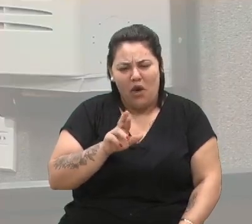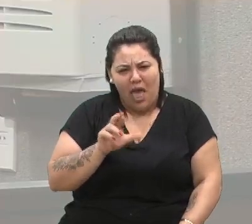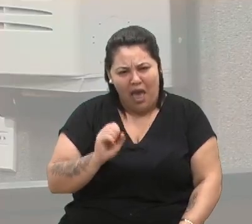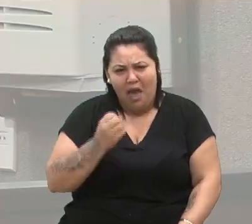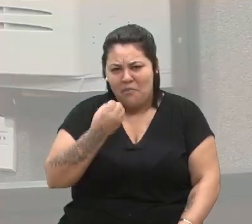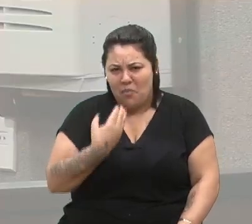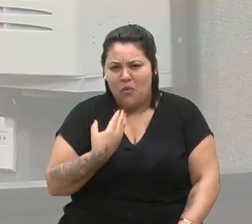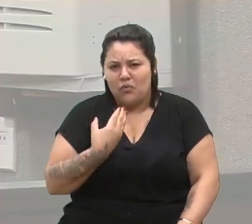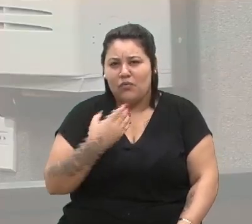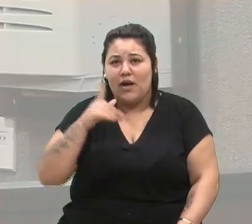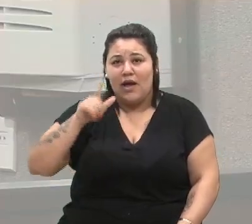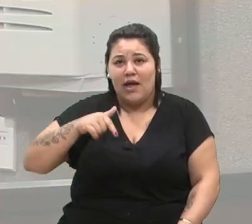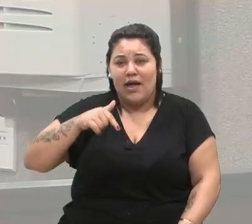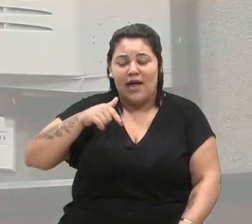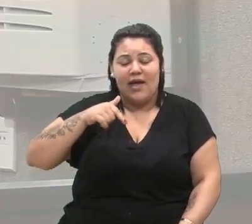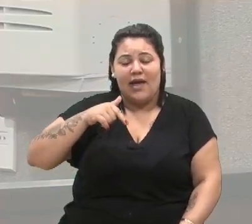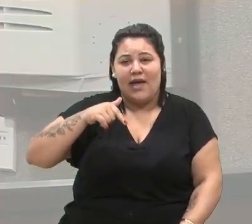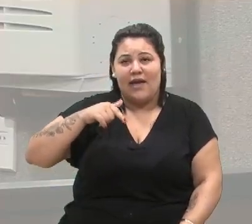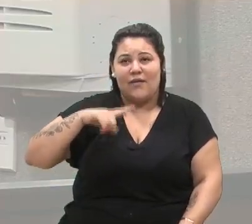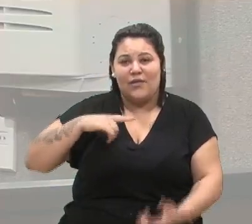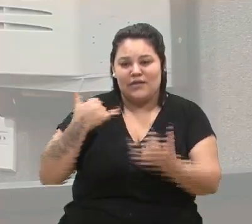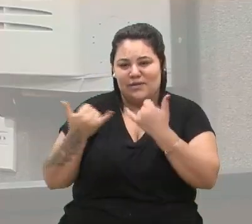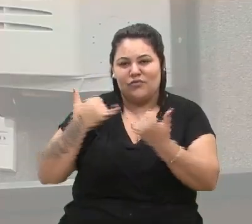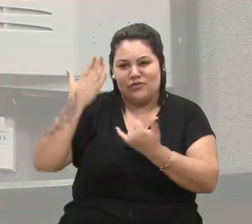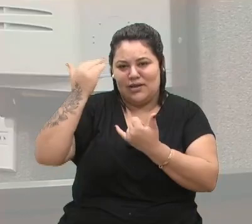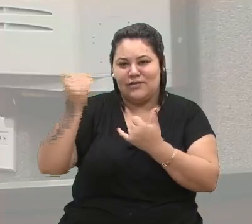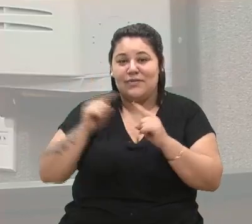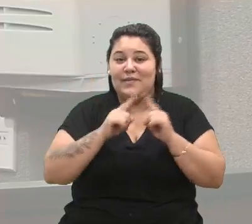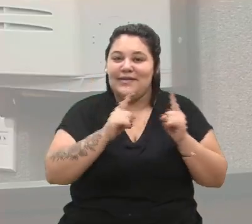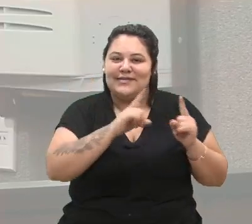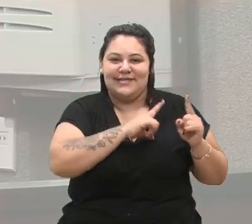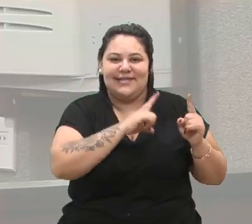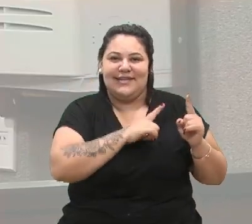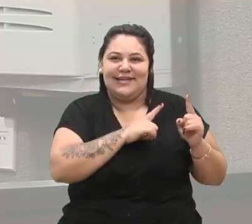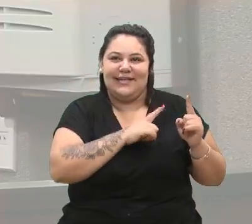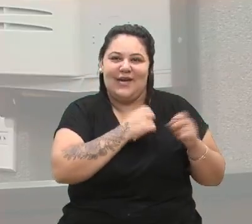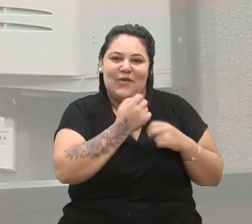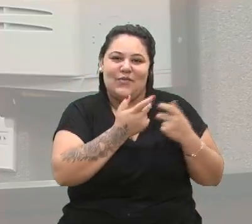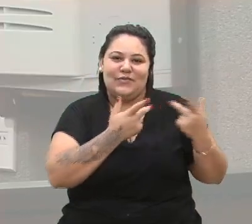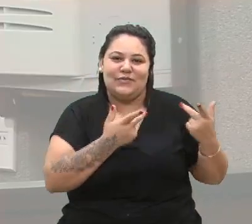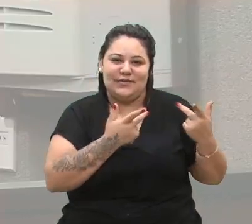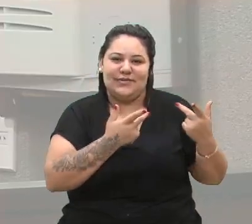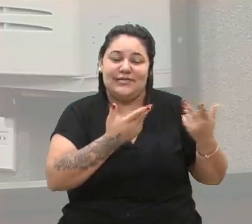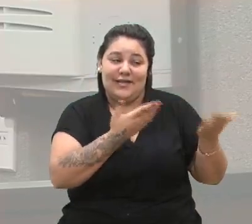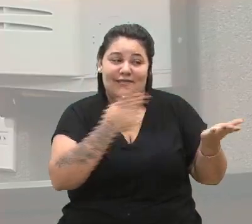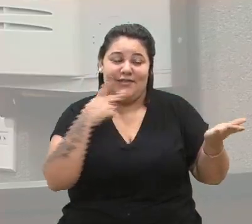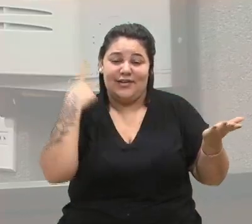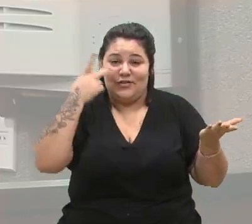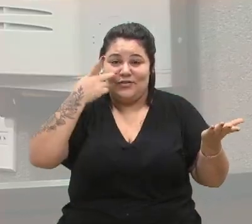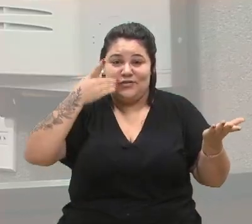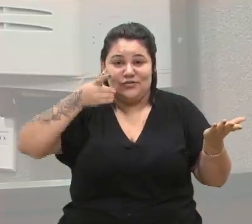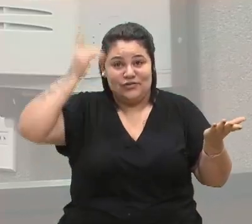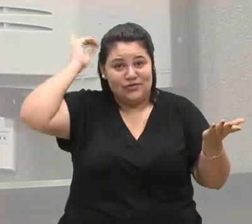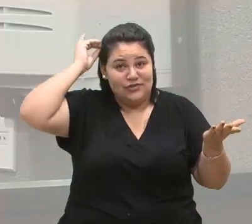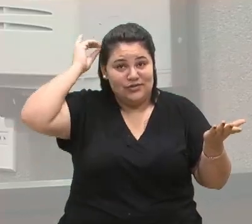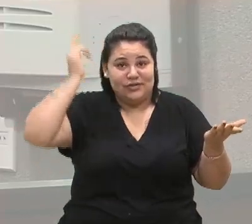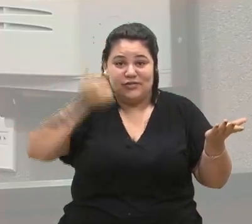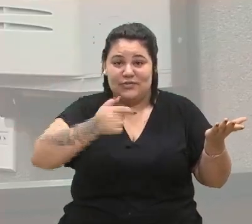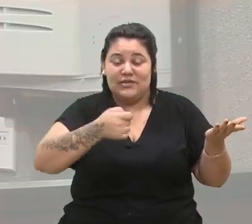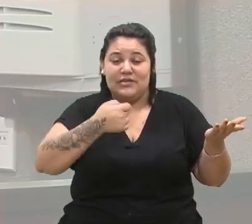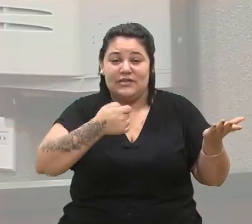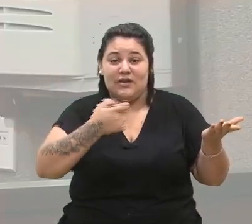de sucesso, mas nós temos algo, vereador Lucas, muitas vezes, a olhar que são os cases de